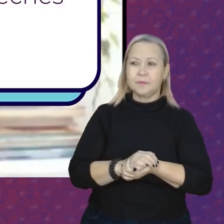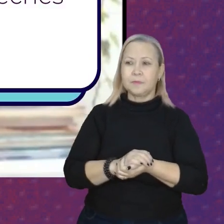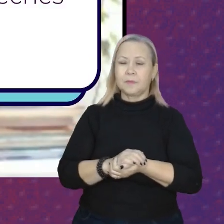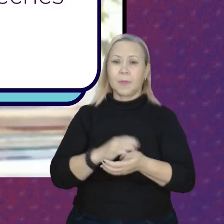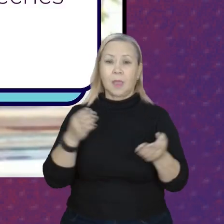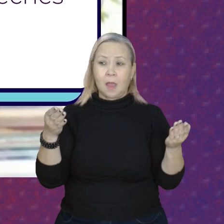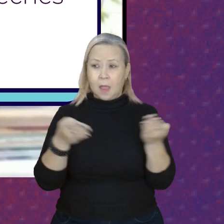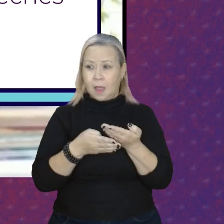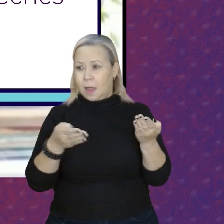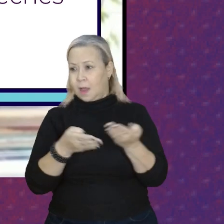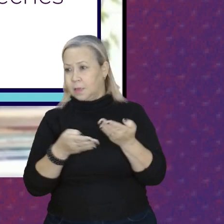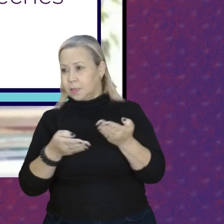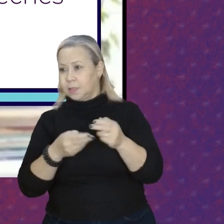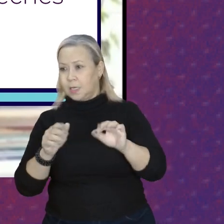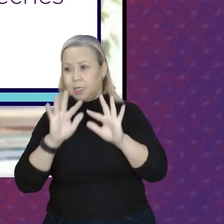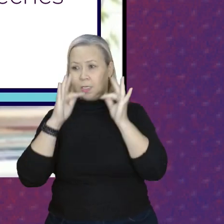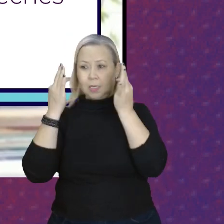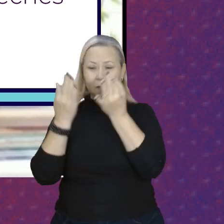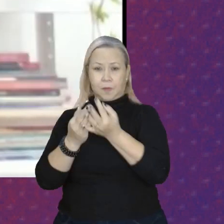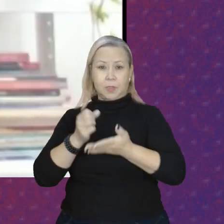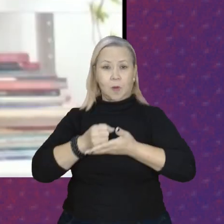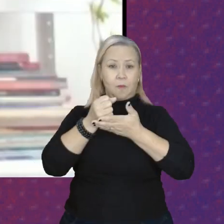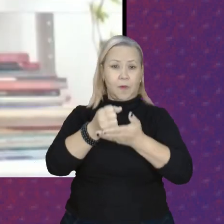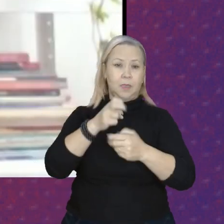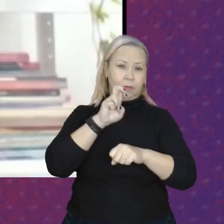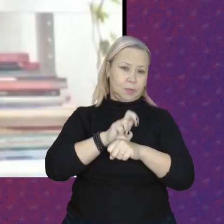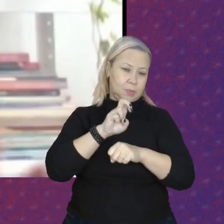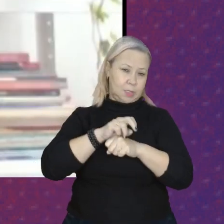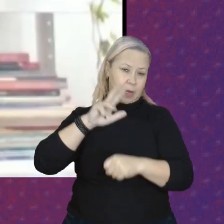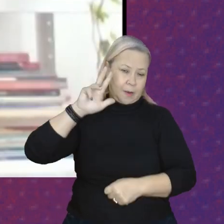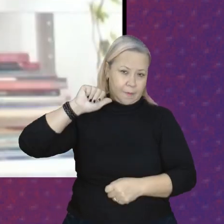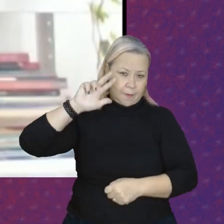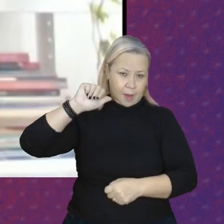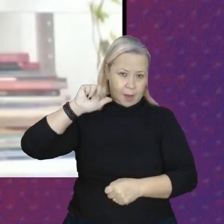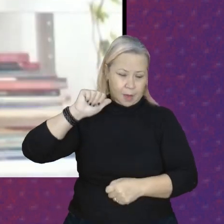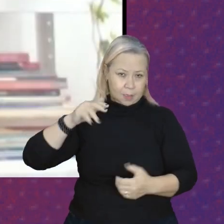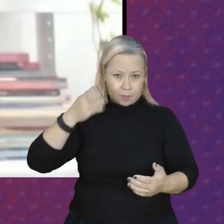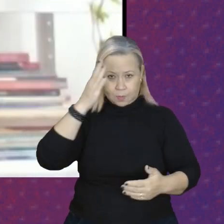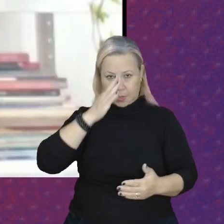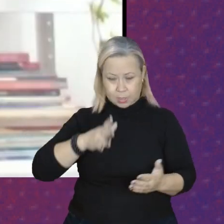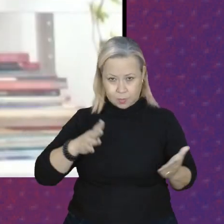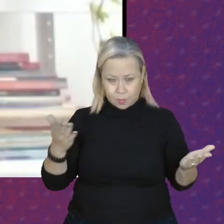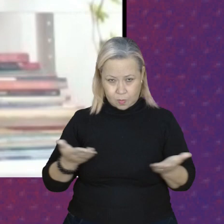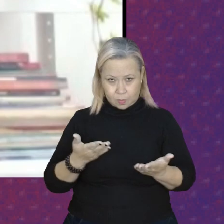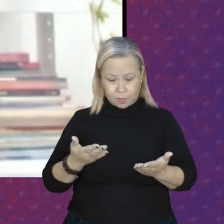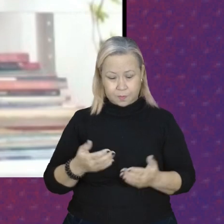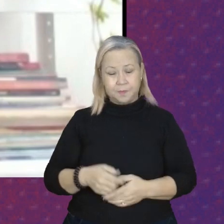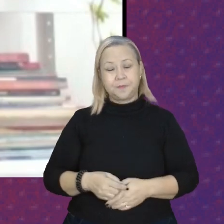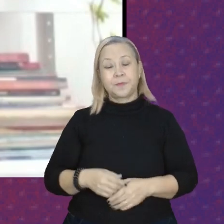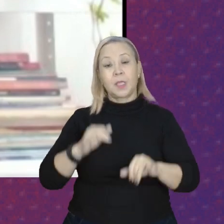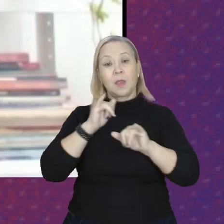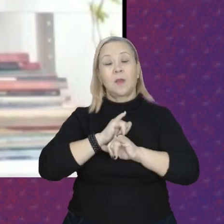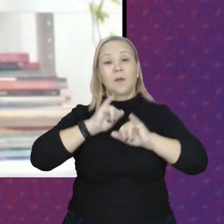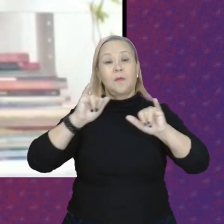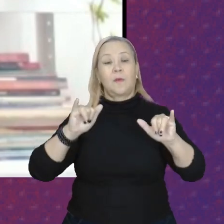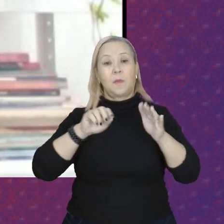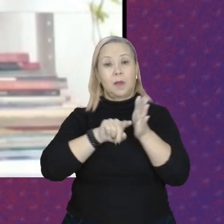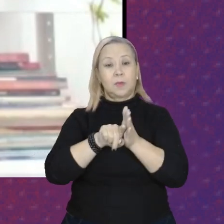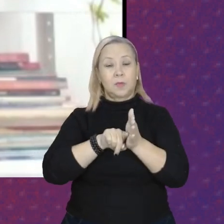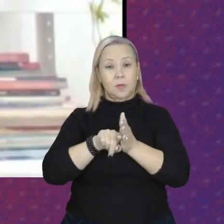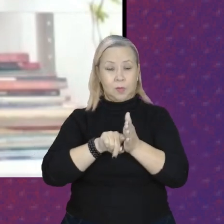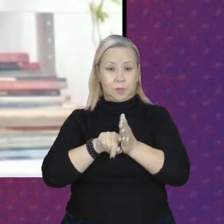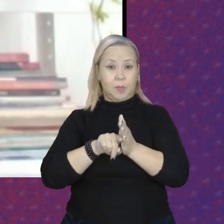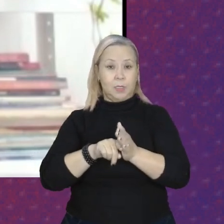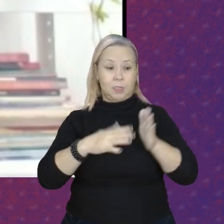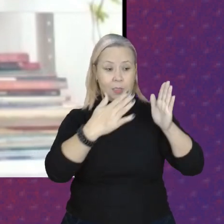e a oferta de vagas no Brasil hoje. Segundo dados da Pesquisa Nacional de Amostra de